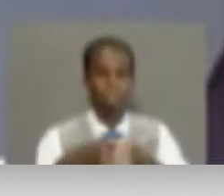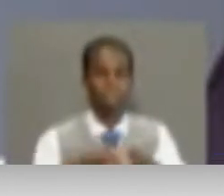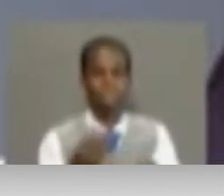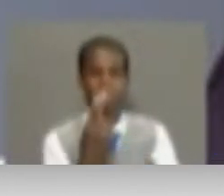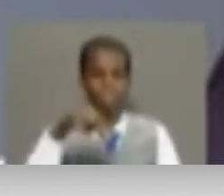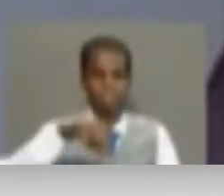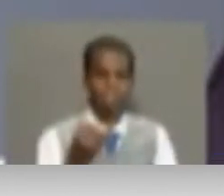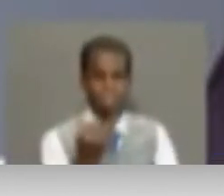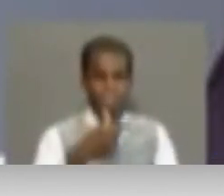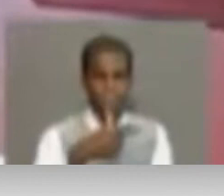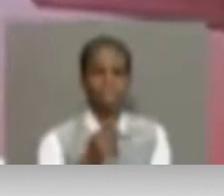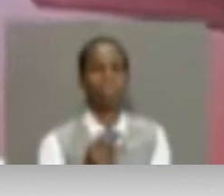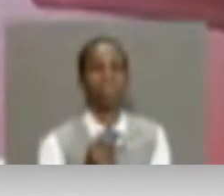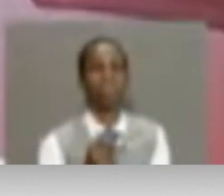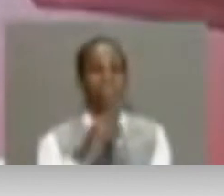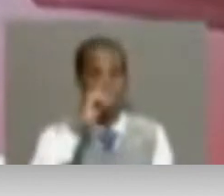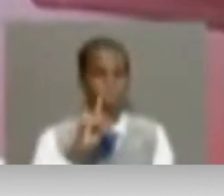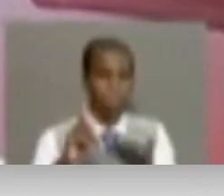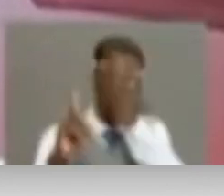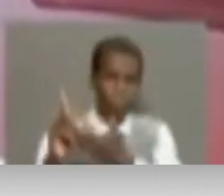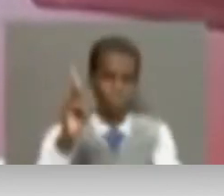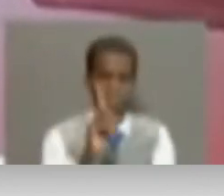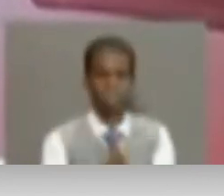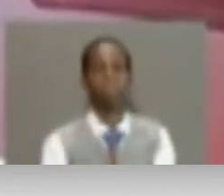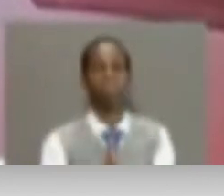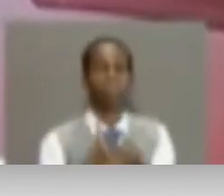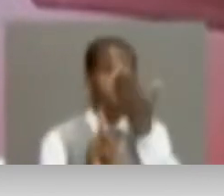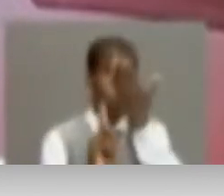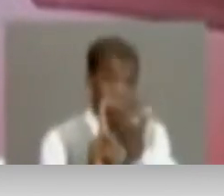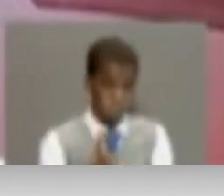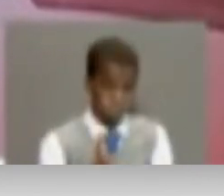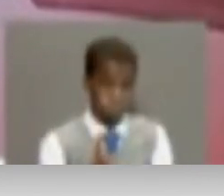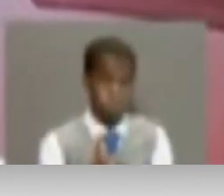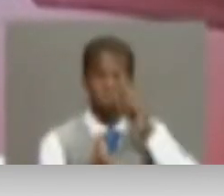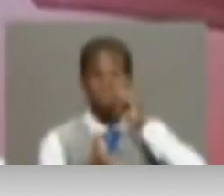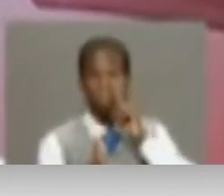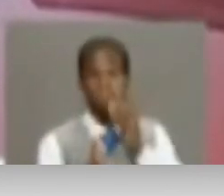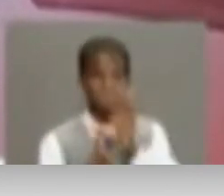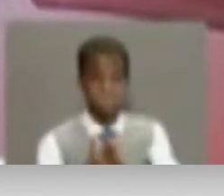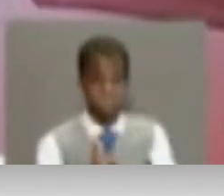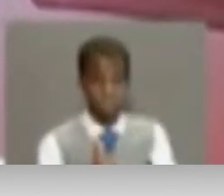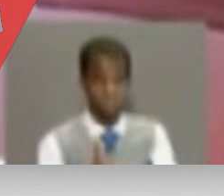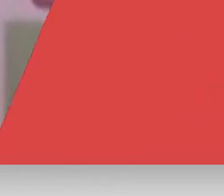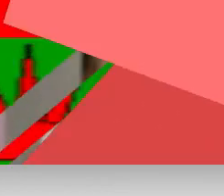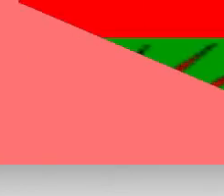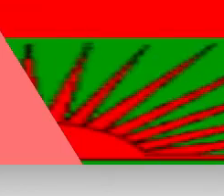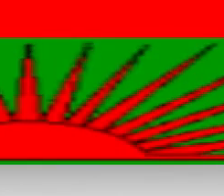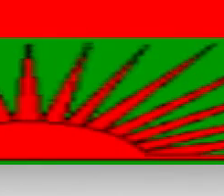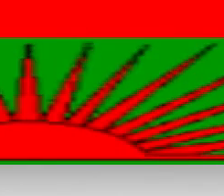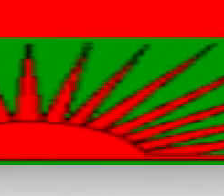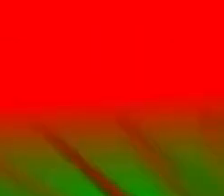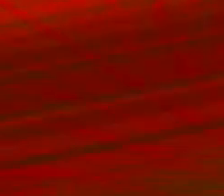aspectos que a senhora venerada juíza aborda, que é a eventual extemporaneidade em relação à anulação ou não